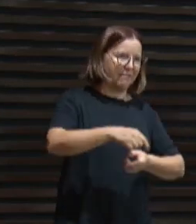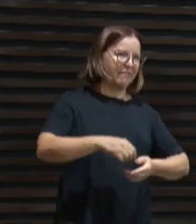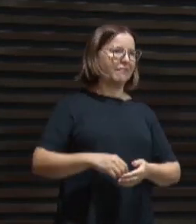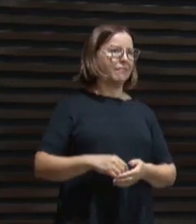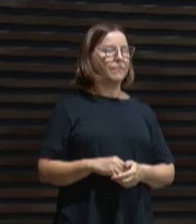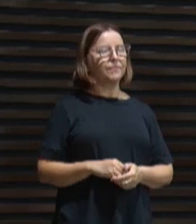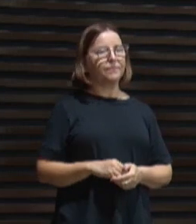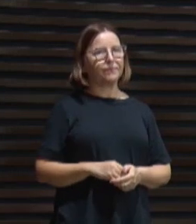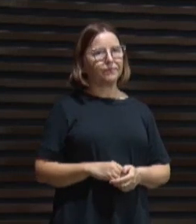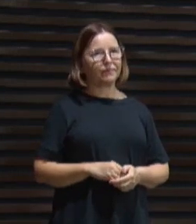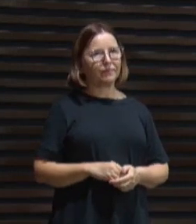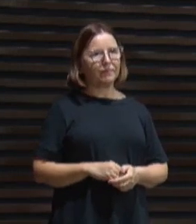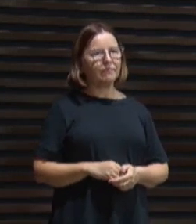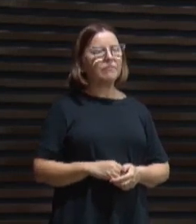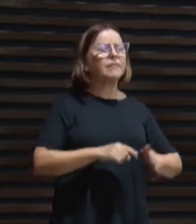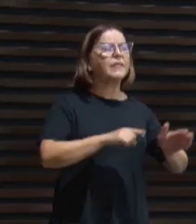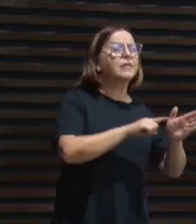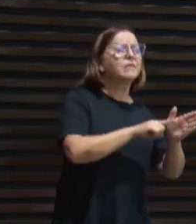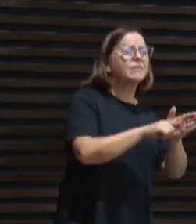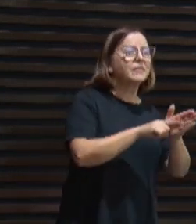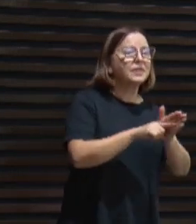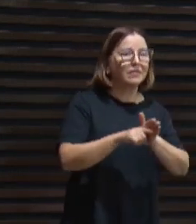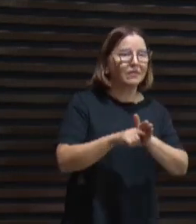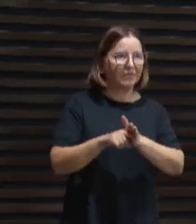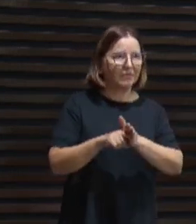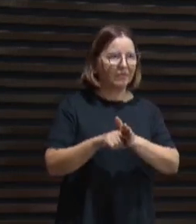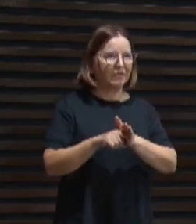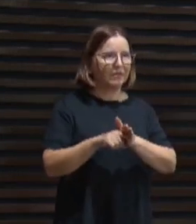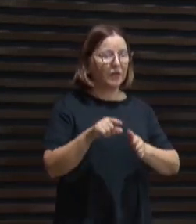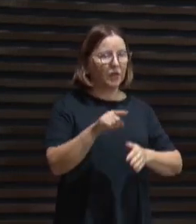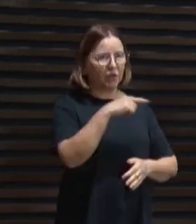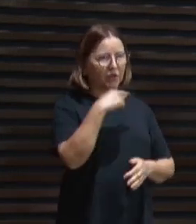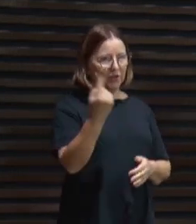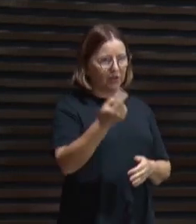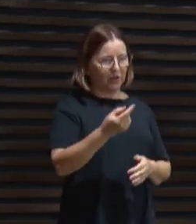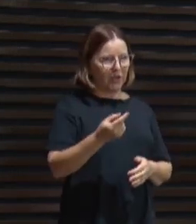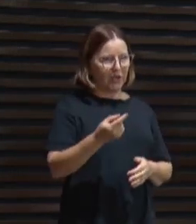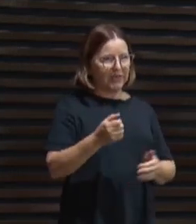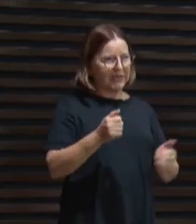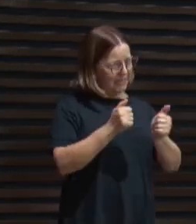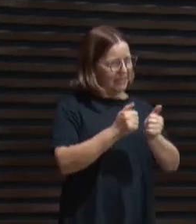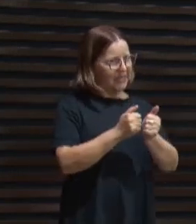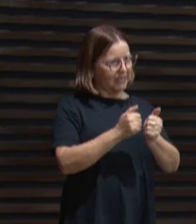ele sofria de uma dupla cara,